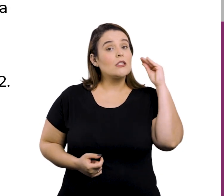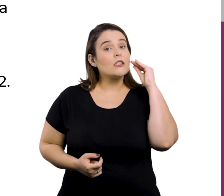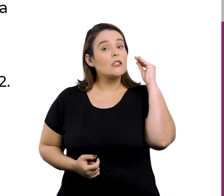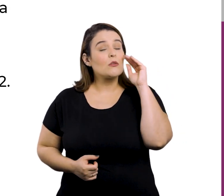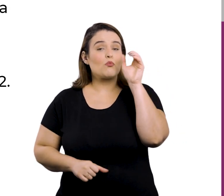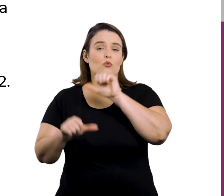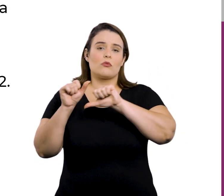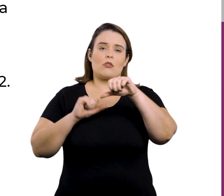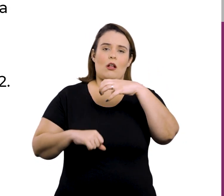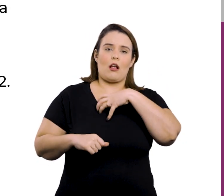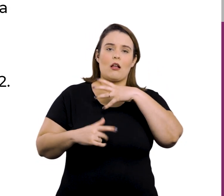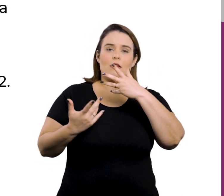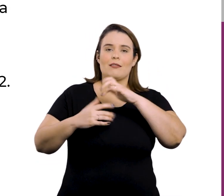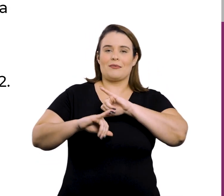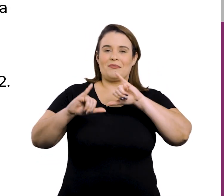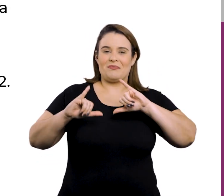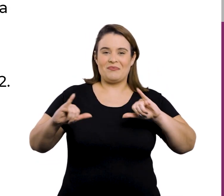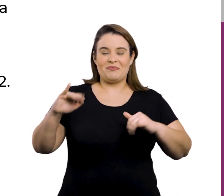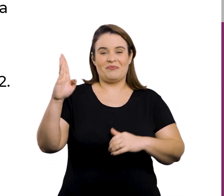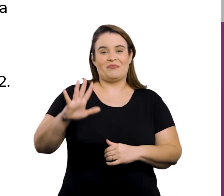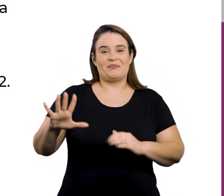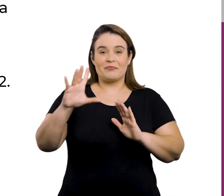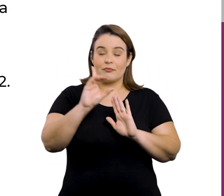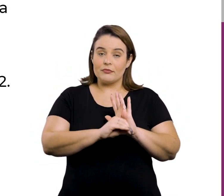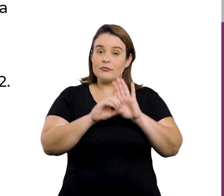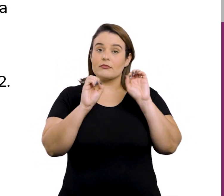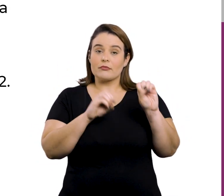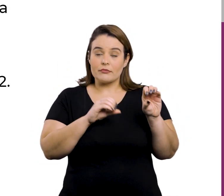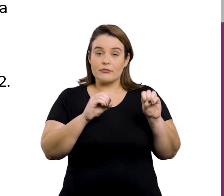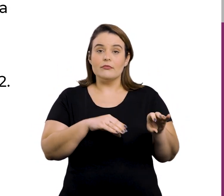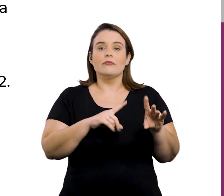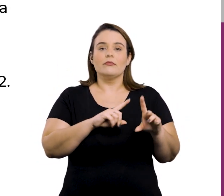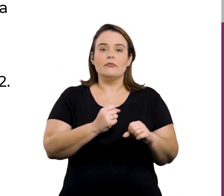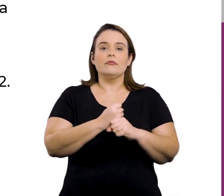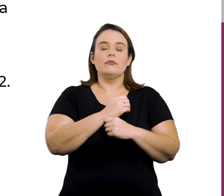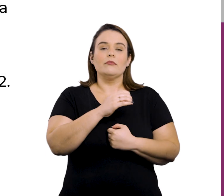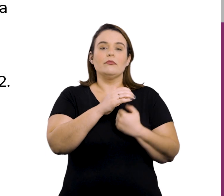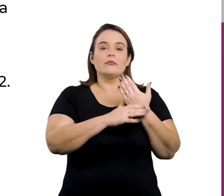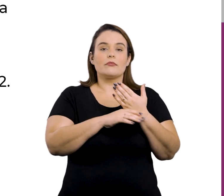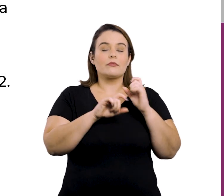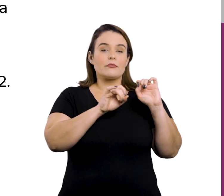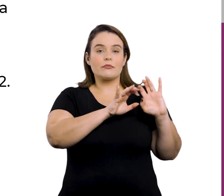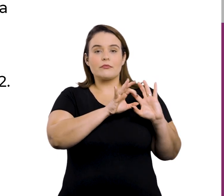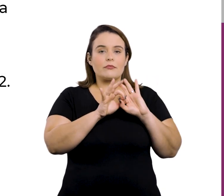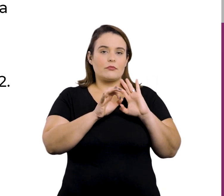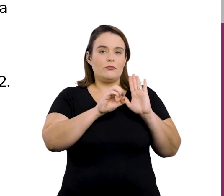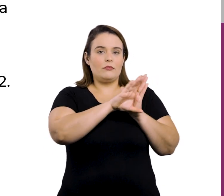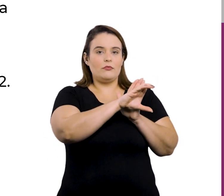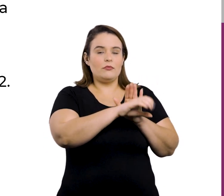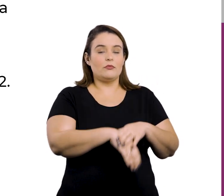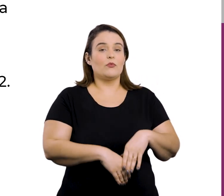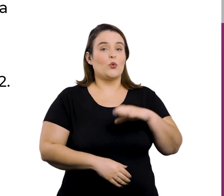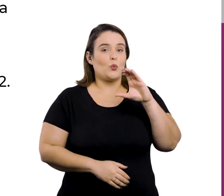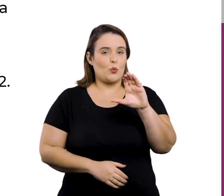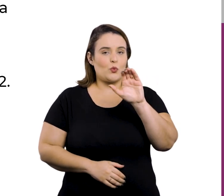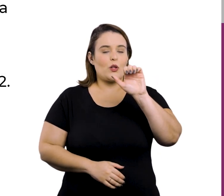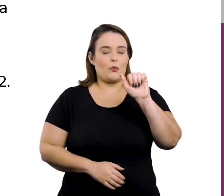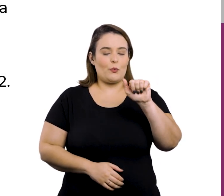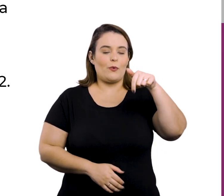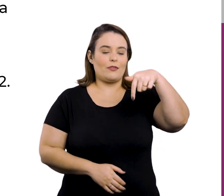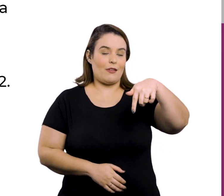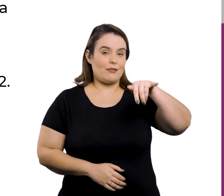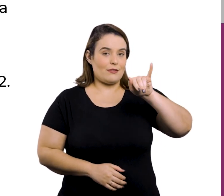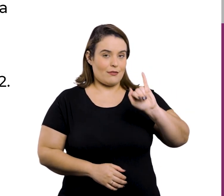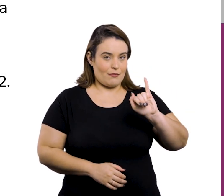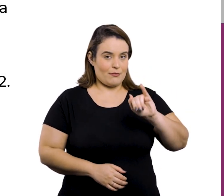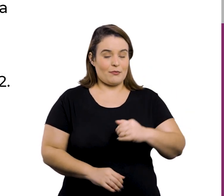infraestrutura. Exatamente para tentar mudar essa situação é que a Campanha Nacional pelo Direito à Educação construiu o conceito